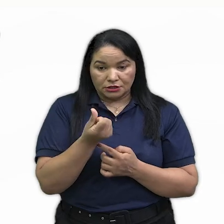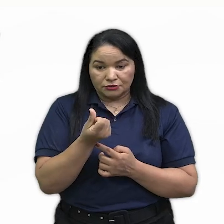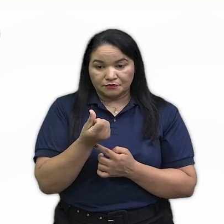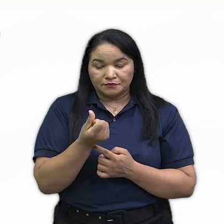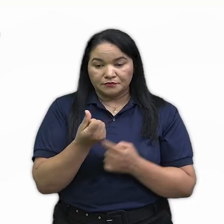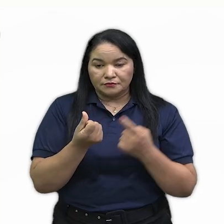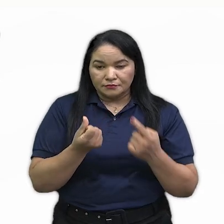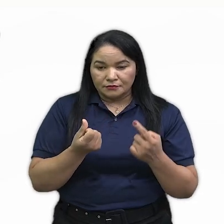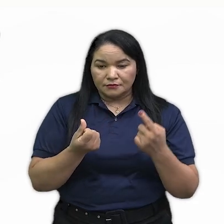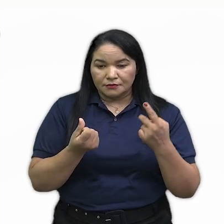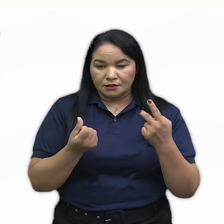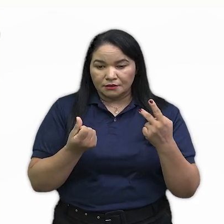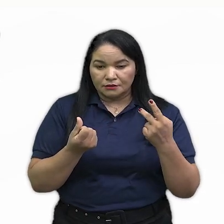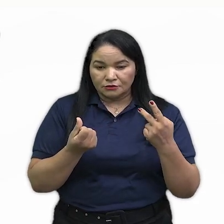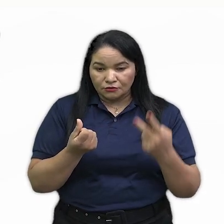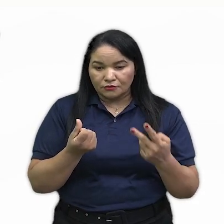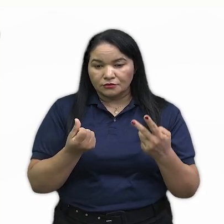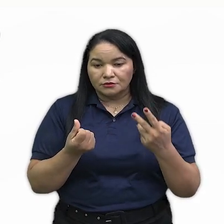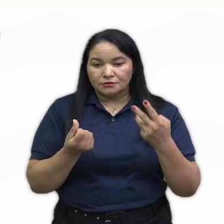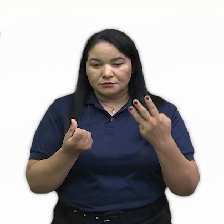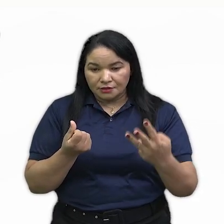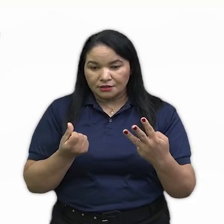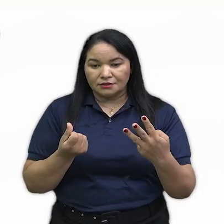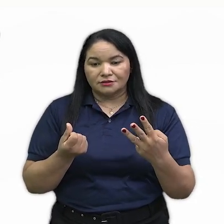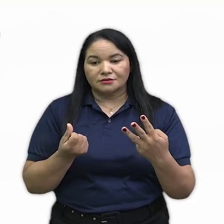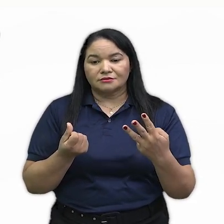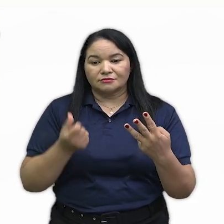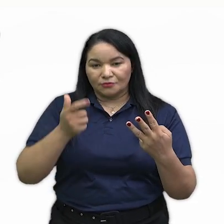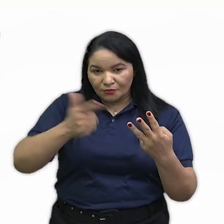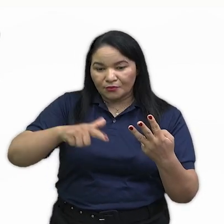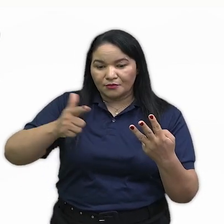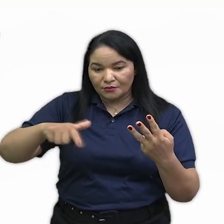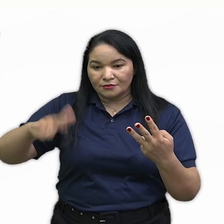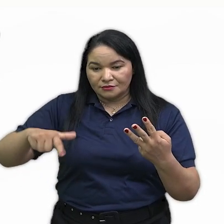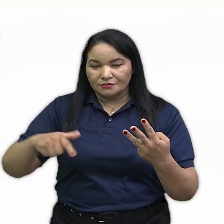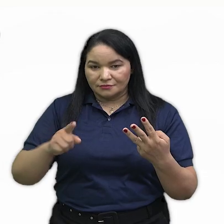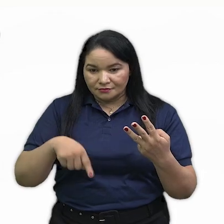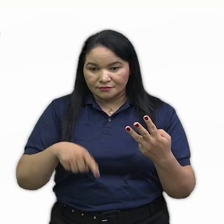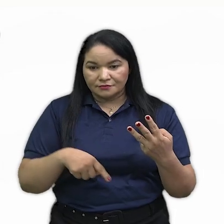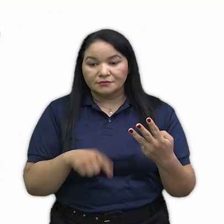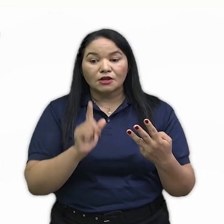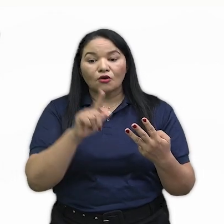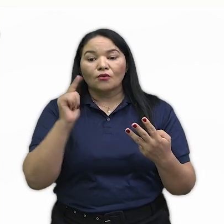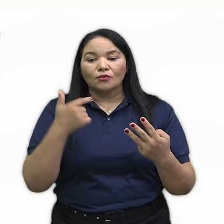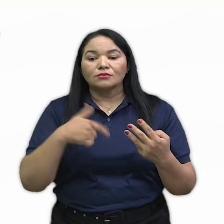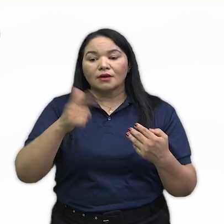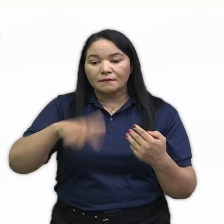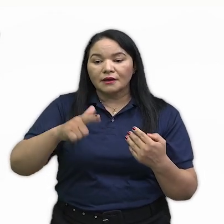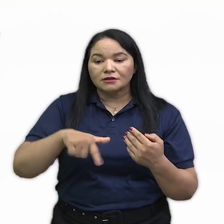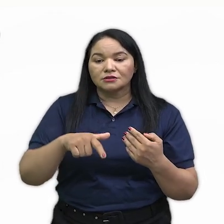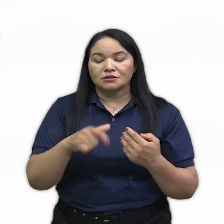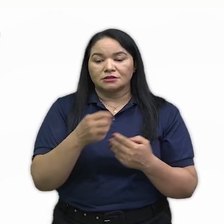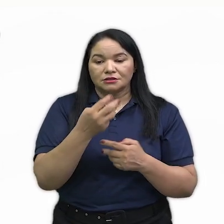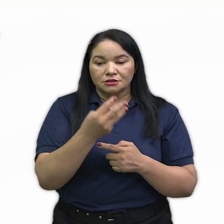vez, 2 vezes, 3 vezes. Outro que se repete que eu vi é o 38, ó, aparece uma